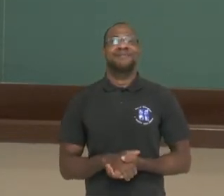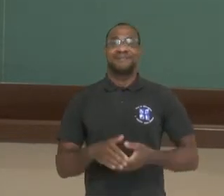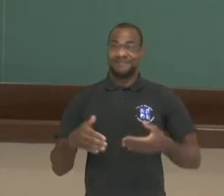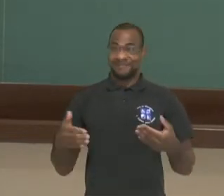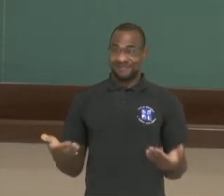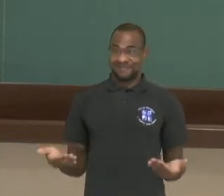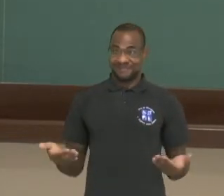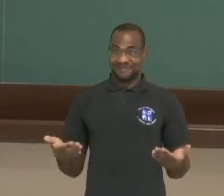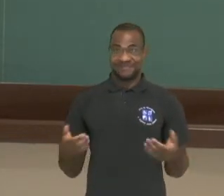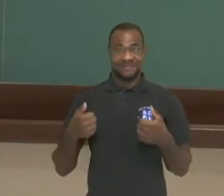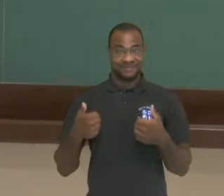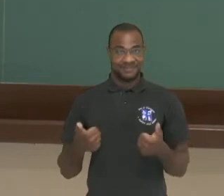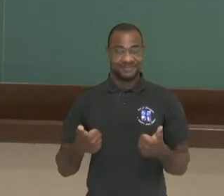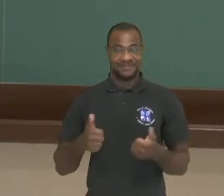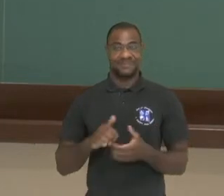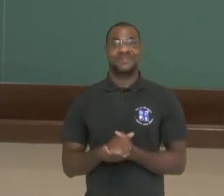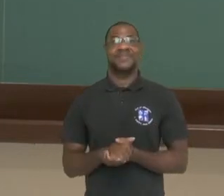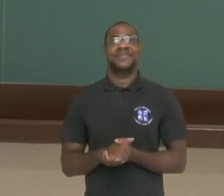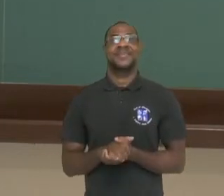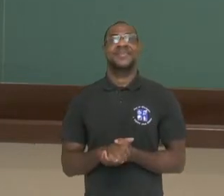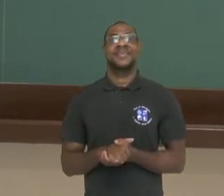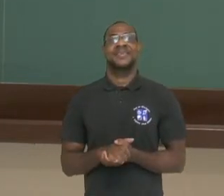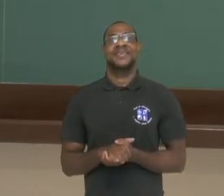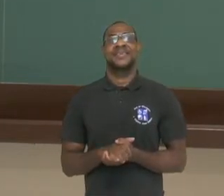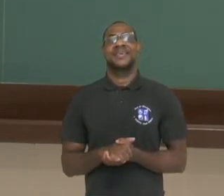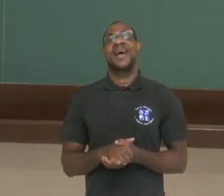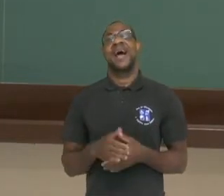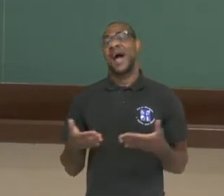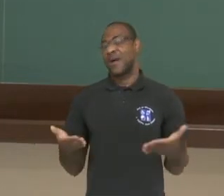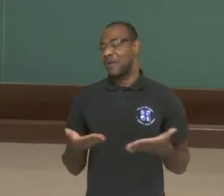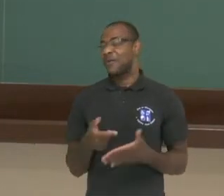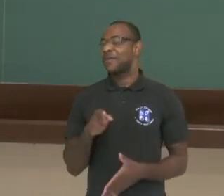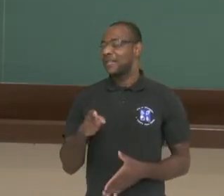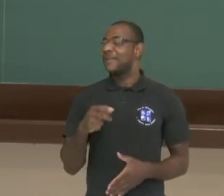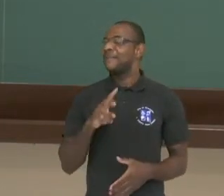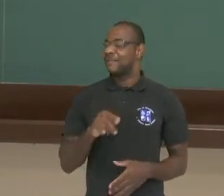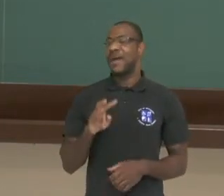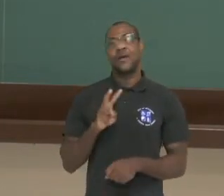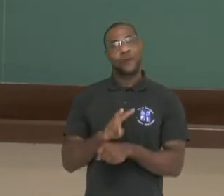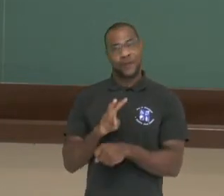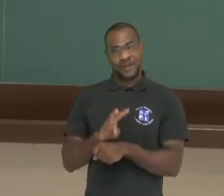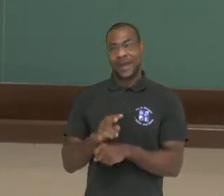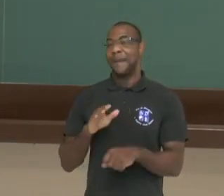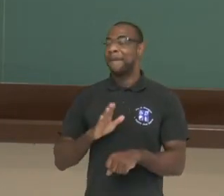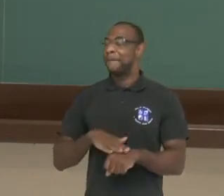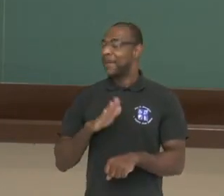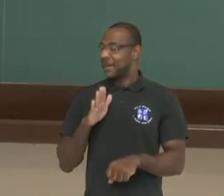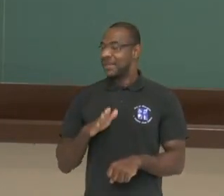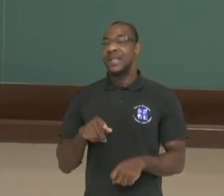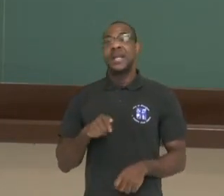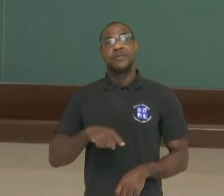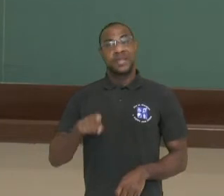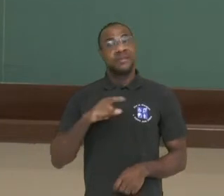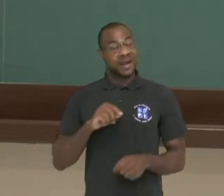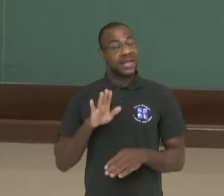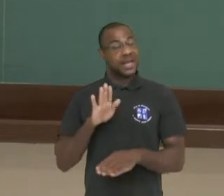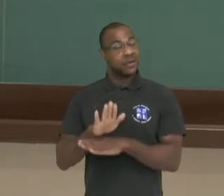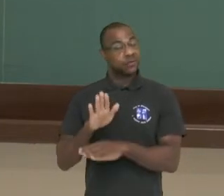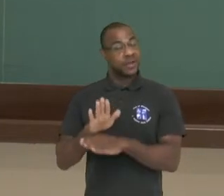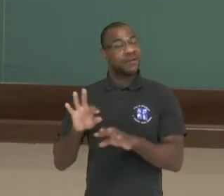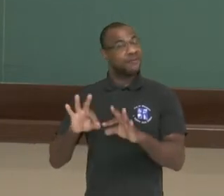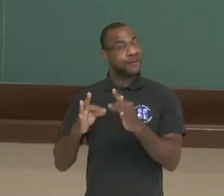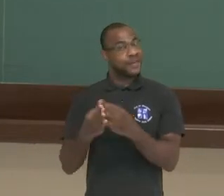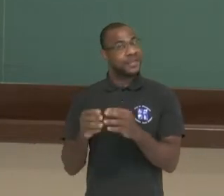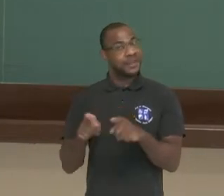desagradáveis. Bacana? Gostou de saber disso? Eu tenho certeza que agora você vai se cuidar mais e você ainda vai orientar a família, você